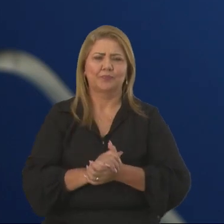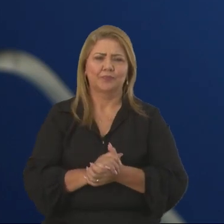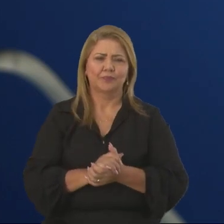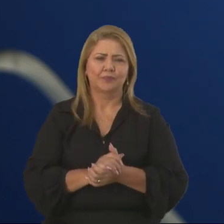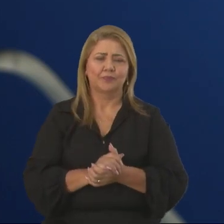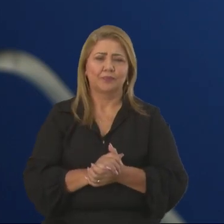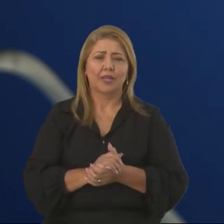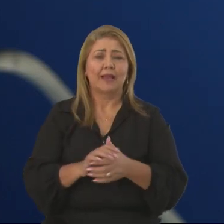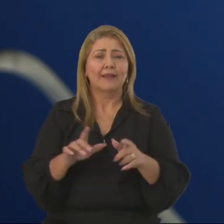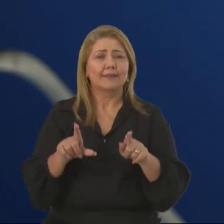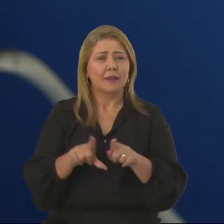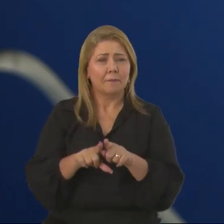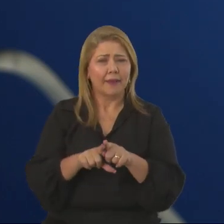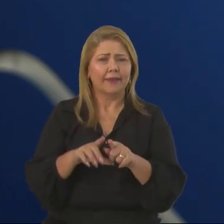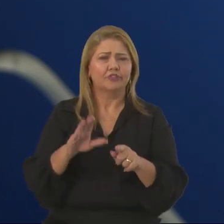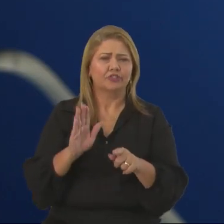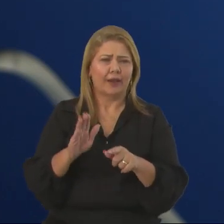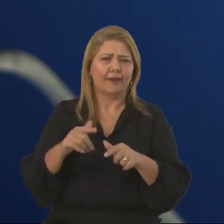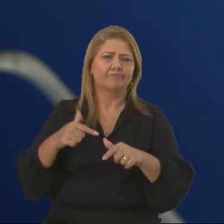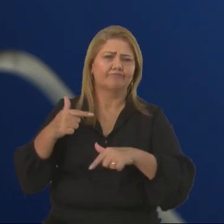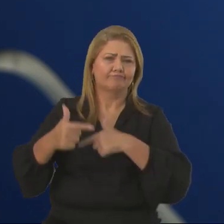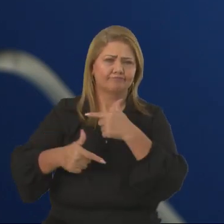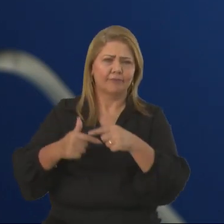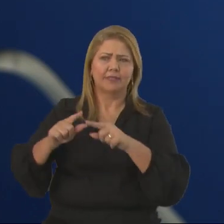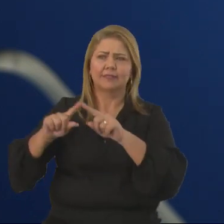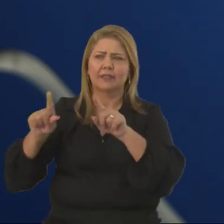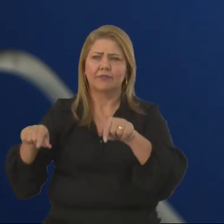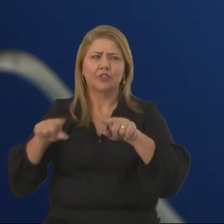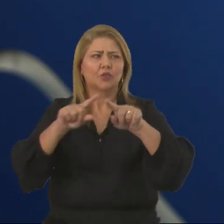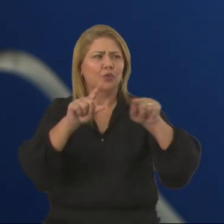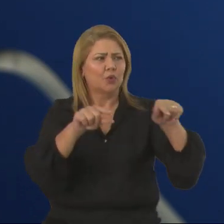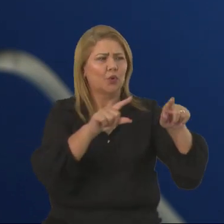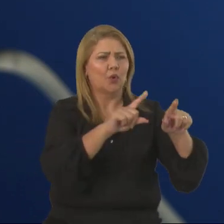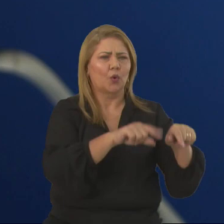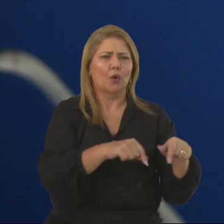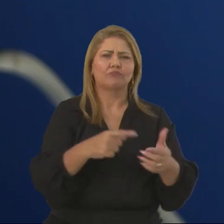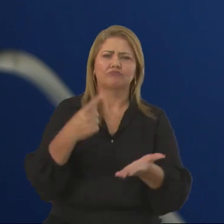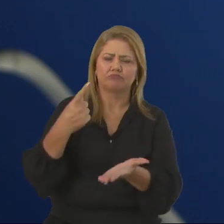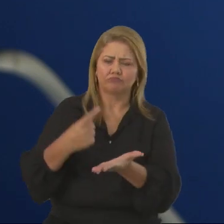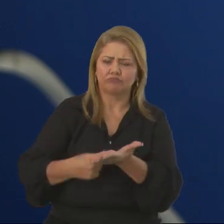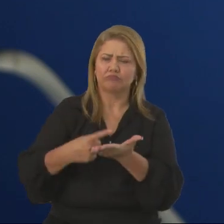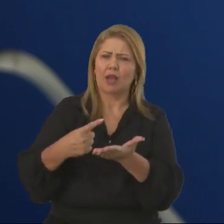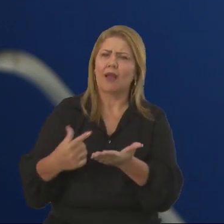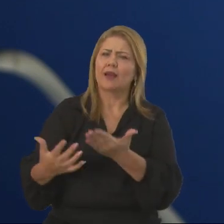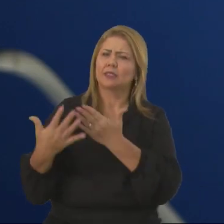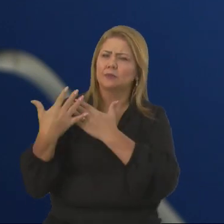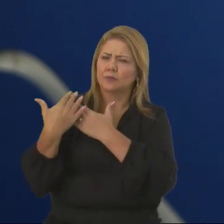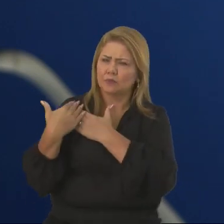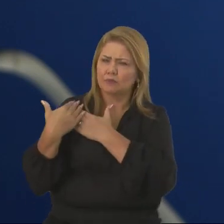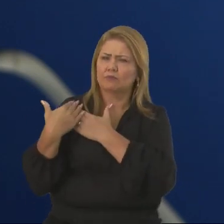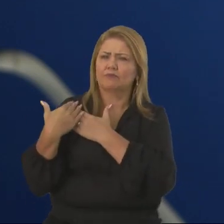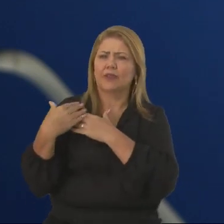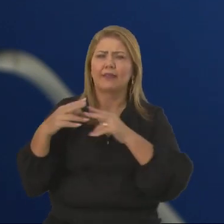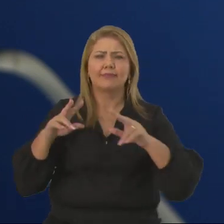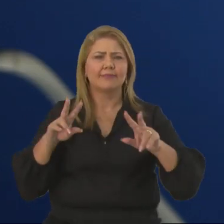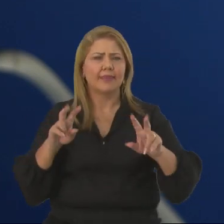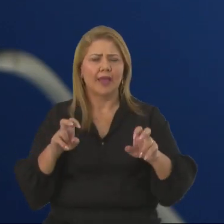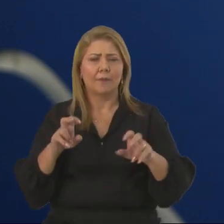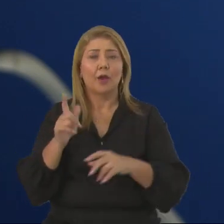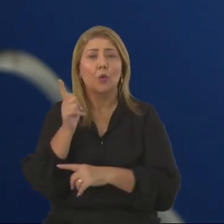E trabalhei ali com servidores comprometidos com o tema.